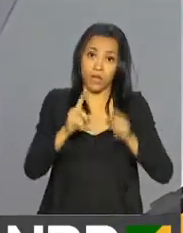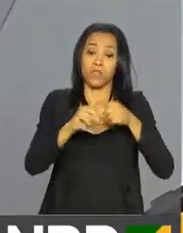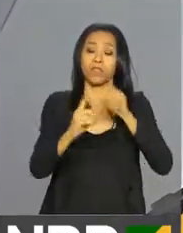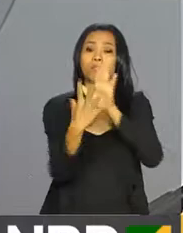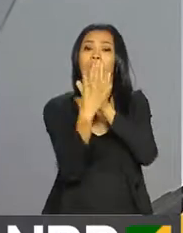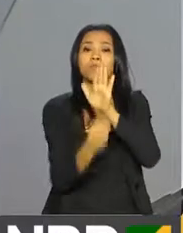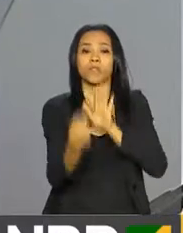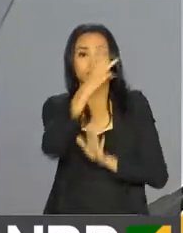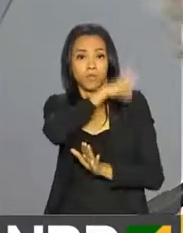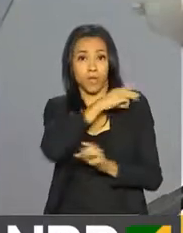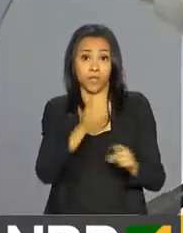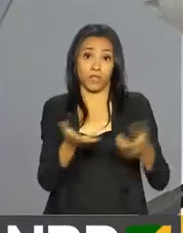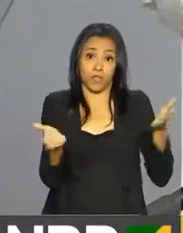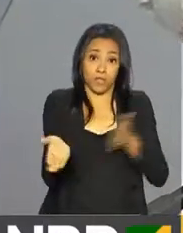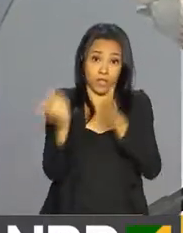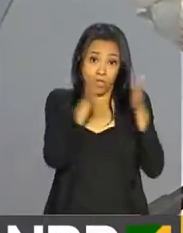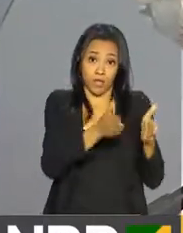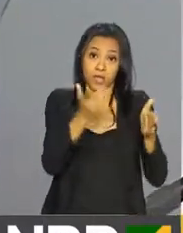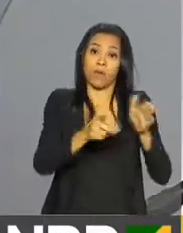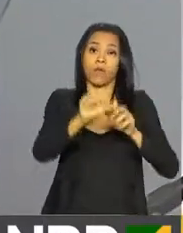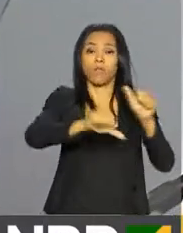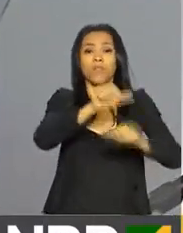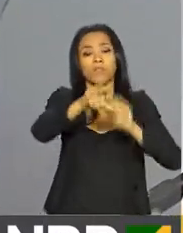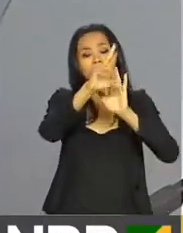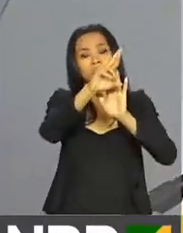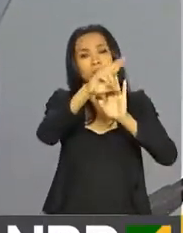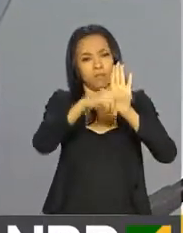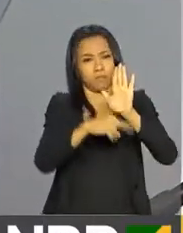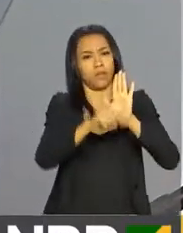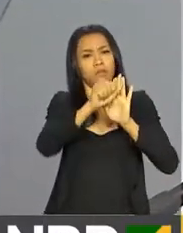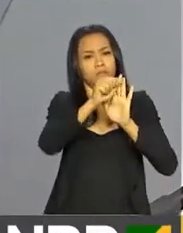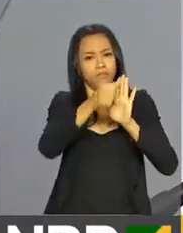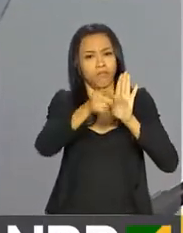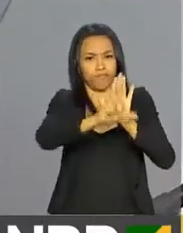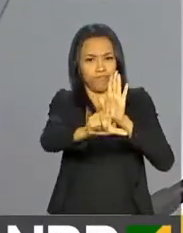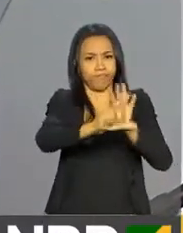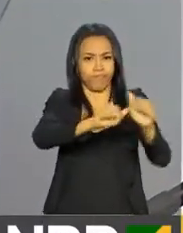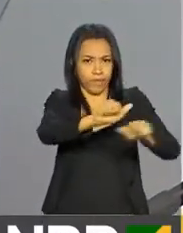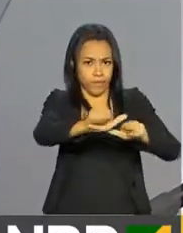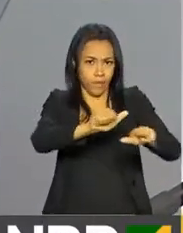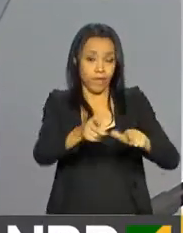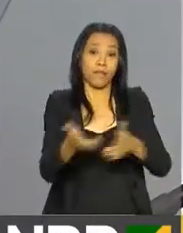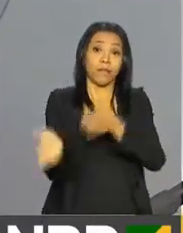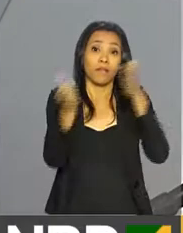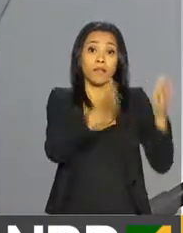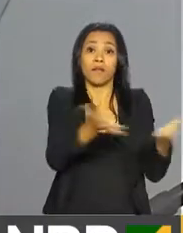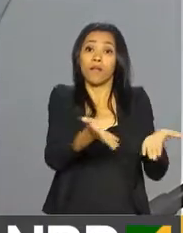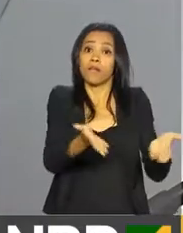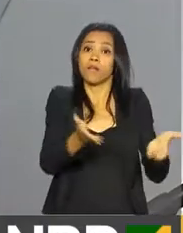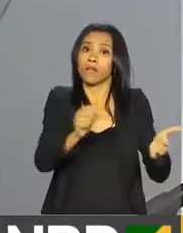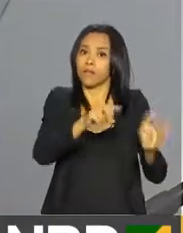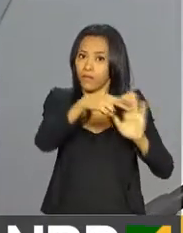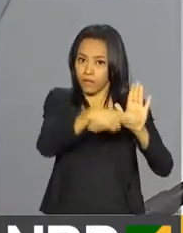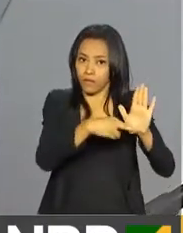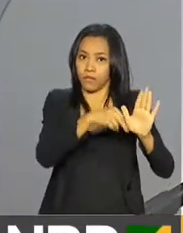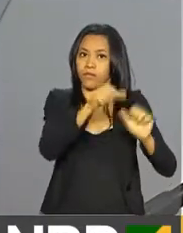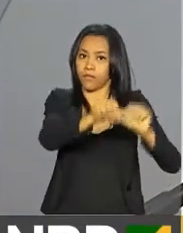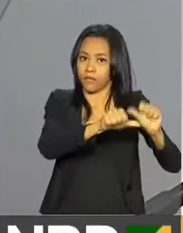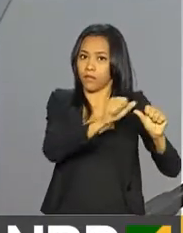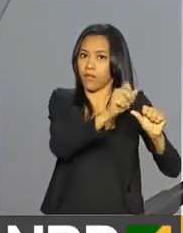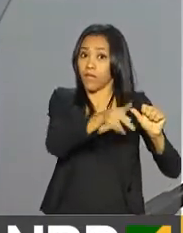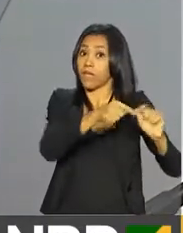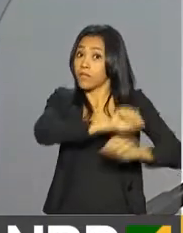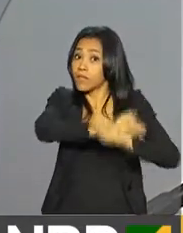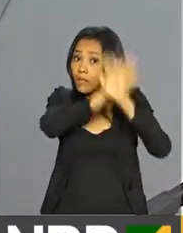agora o aconteceu com mais rigor agora quando as coisas vão ser esclarecidas né a resistência